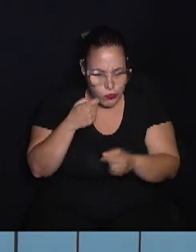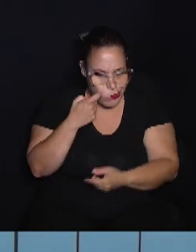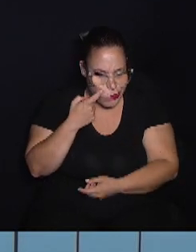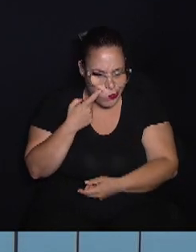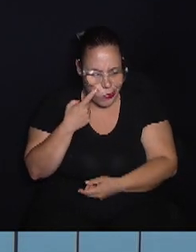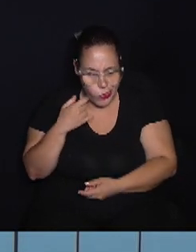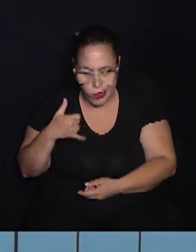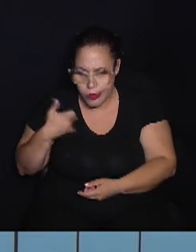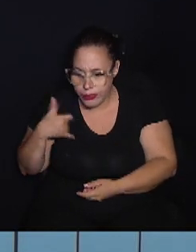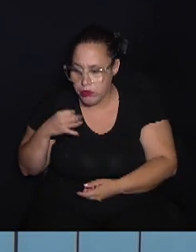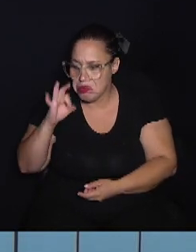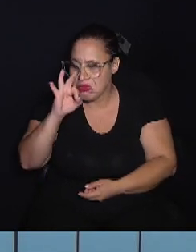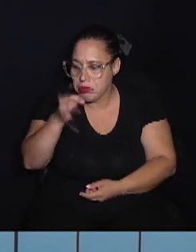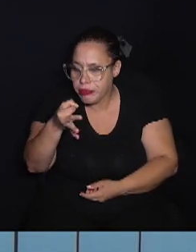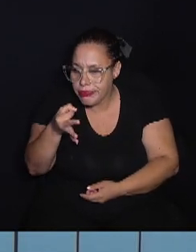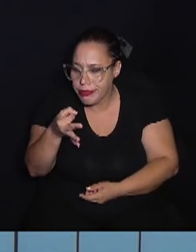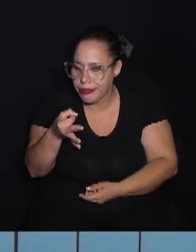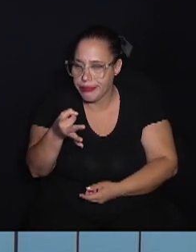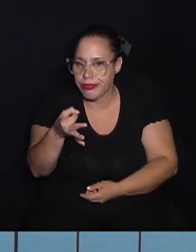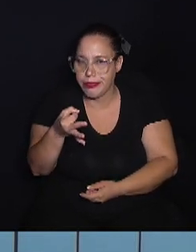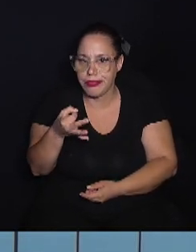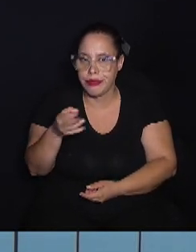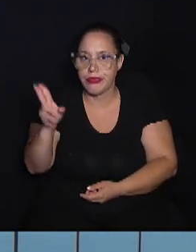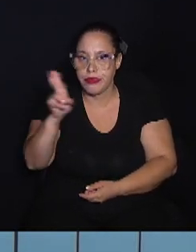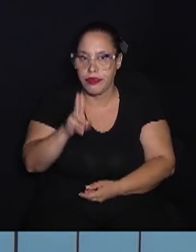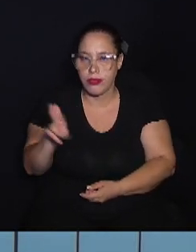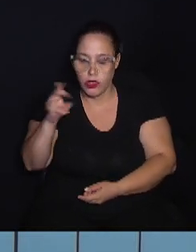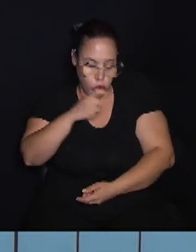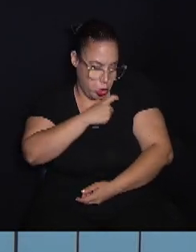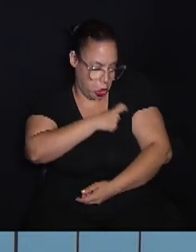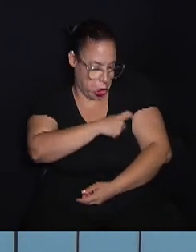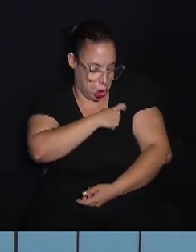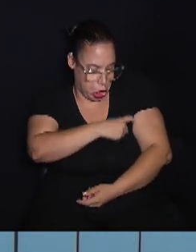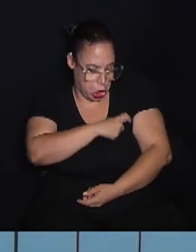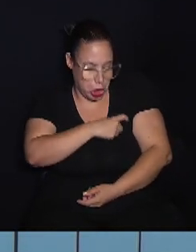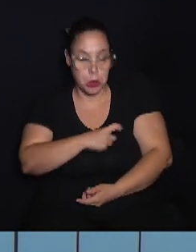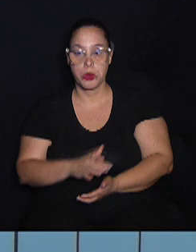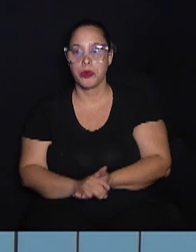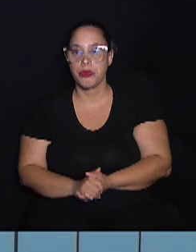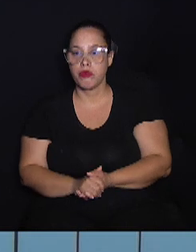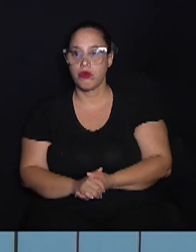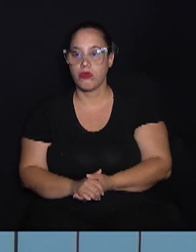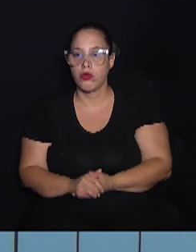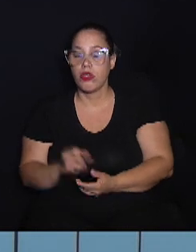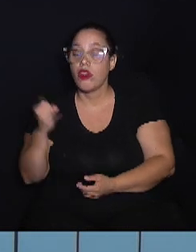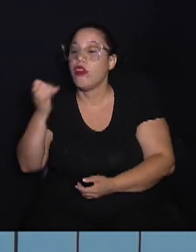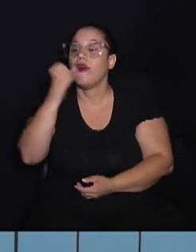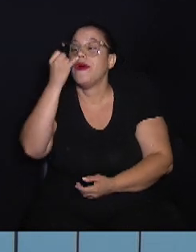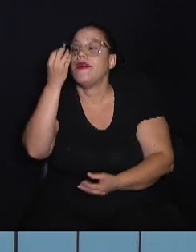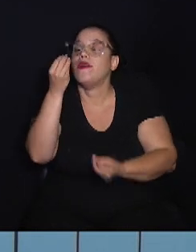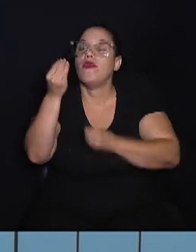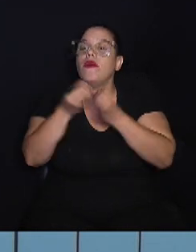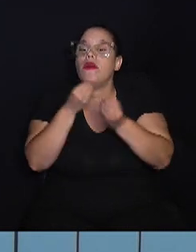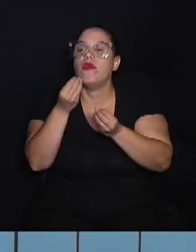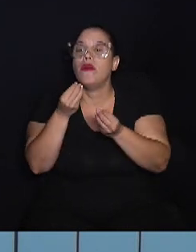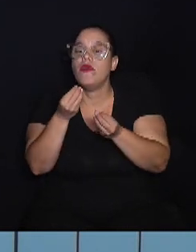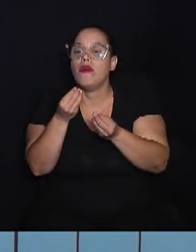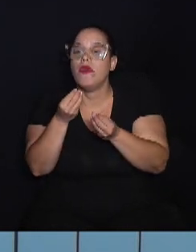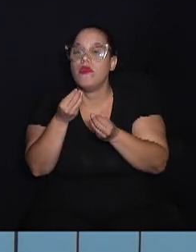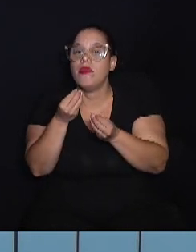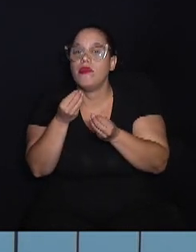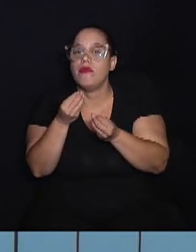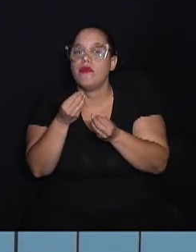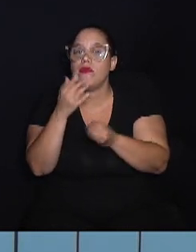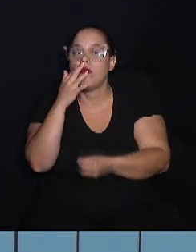a idade ideal para pro uso de desodorantes Qual que é a importância disso né até mesmo até mesmo pras